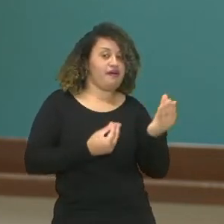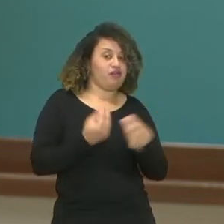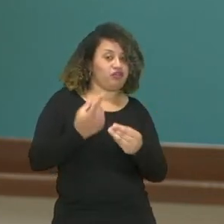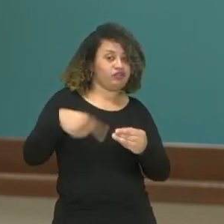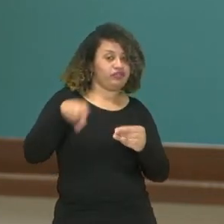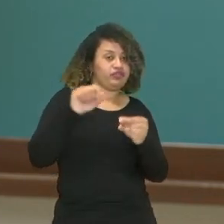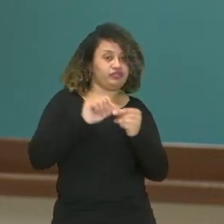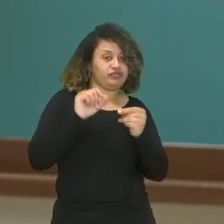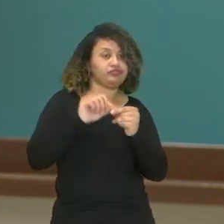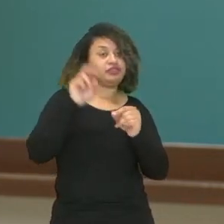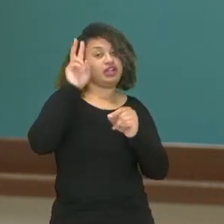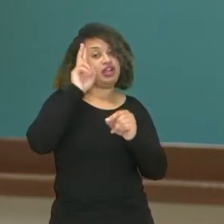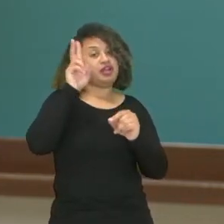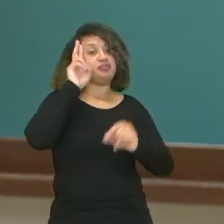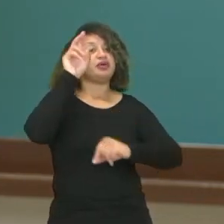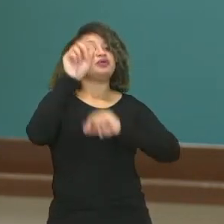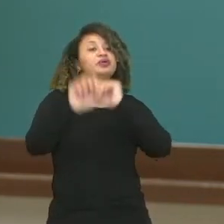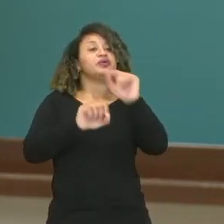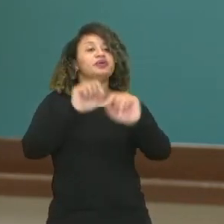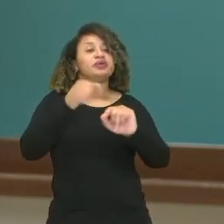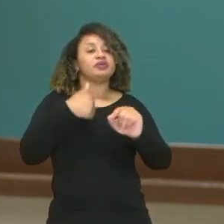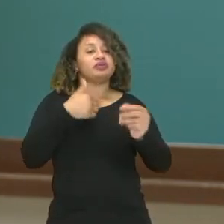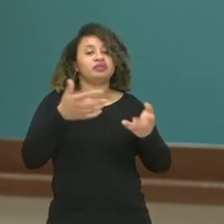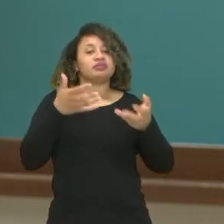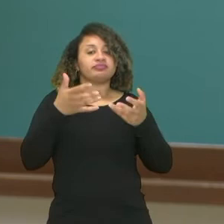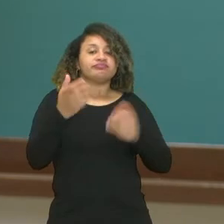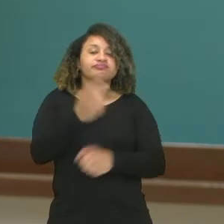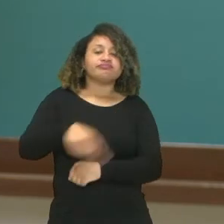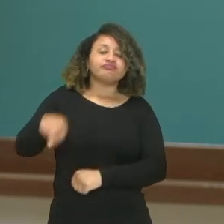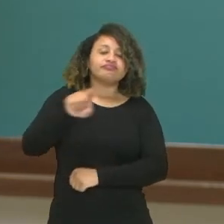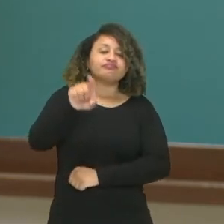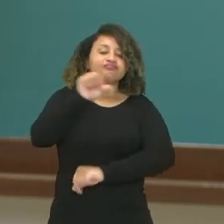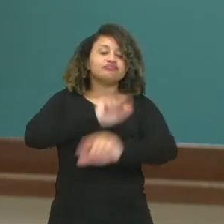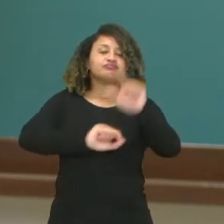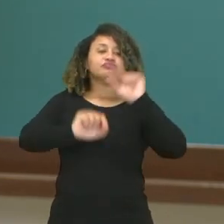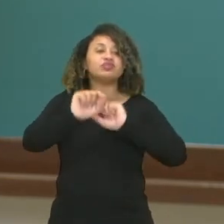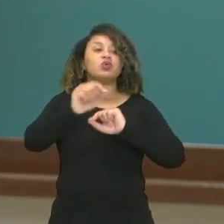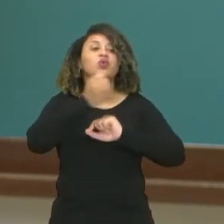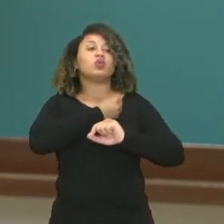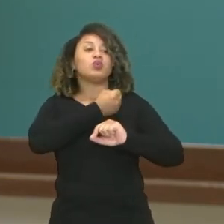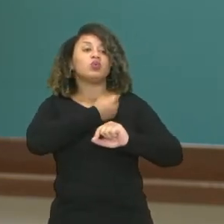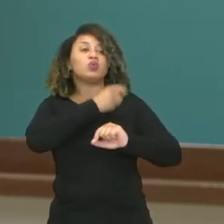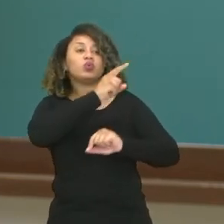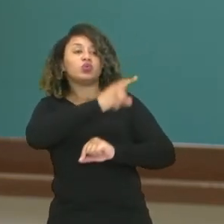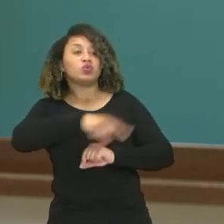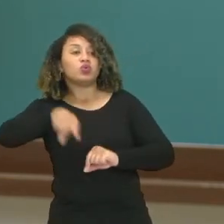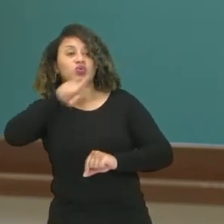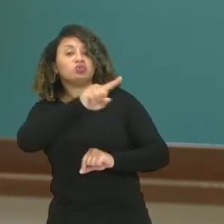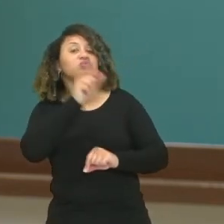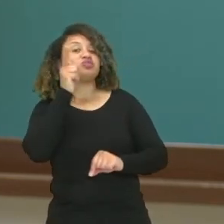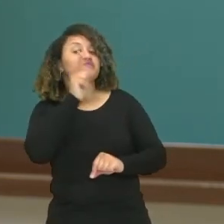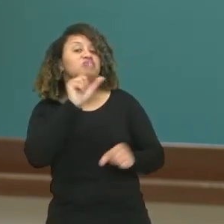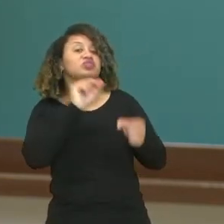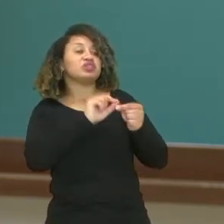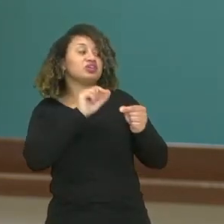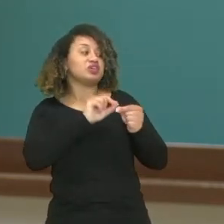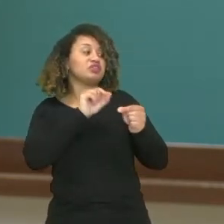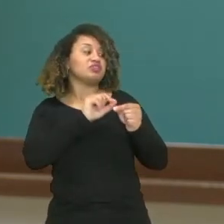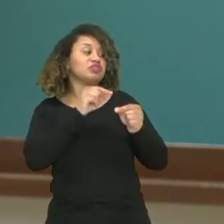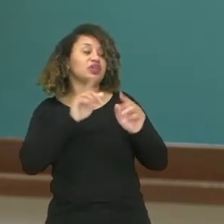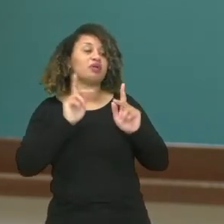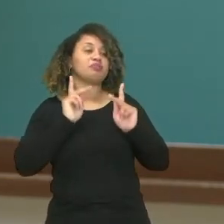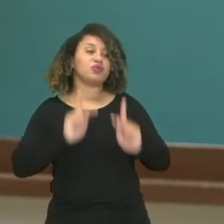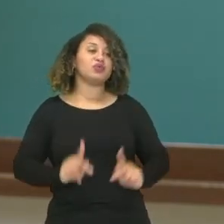realizar. Lembrando que eu quero que vocês escolham um número que seja possível, E a postura